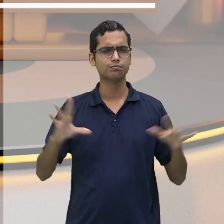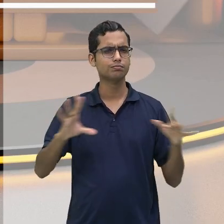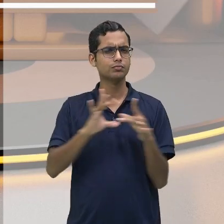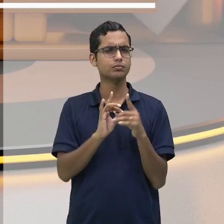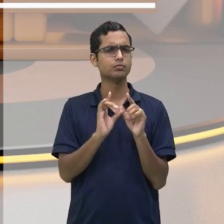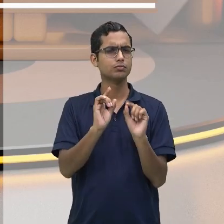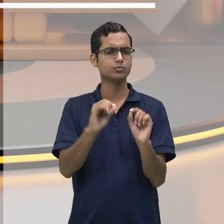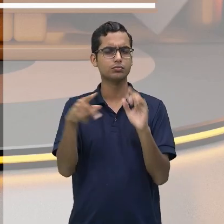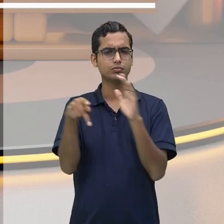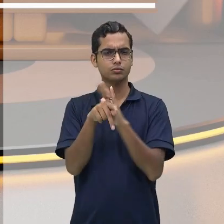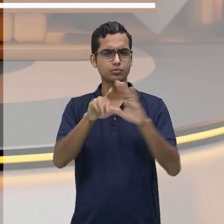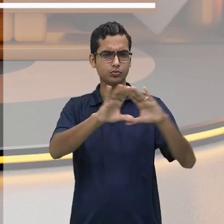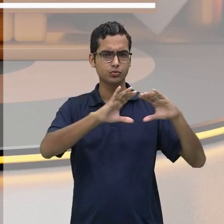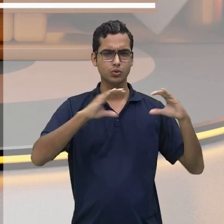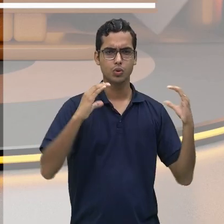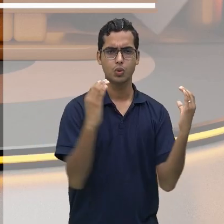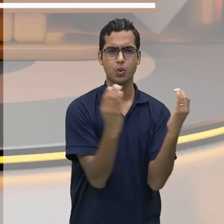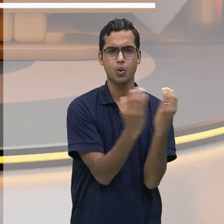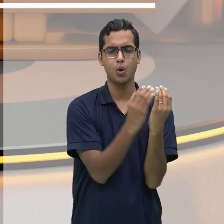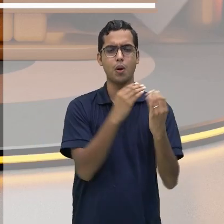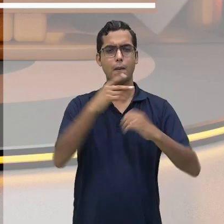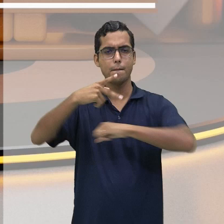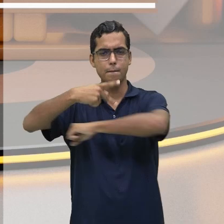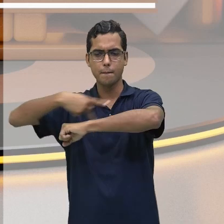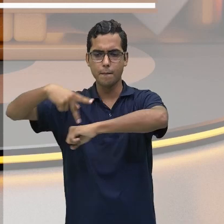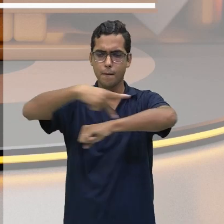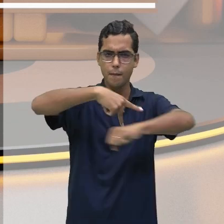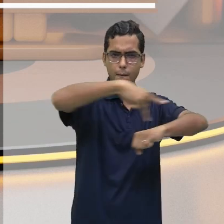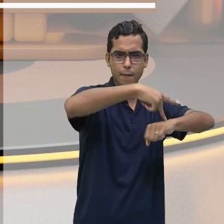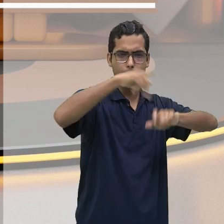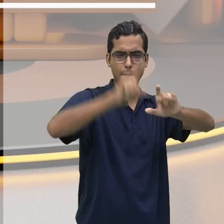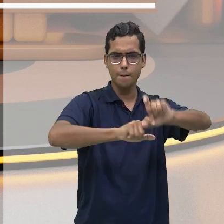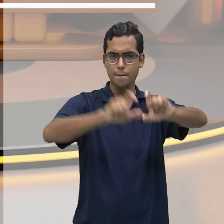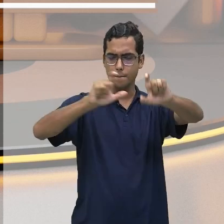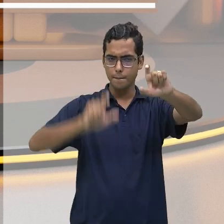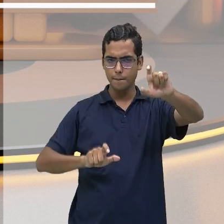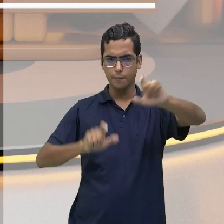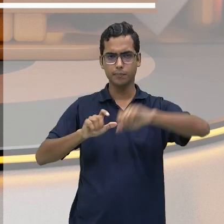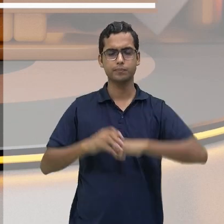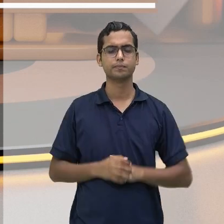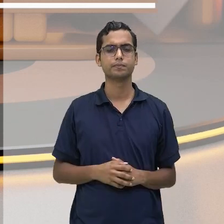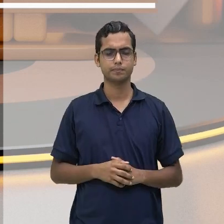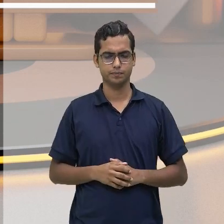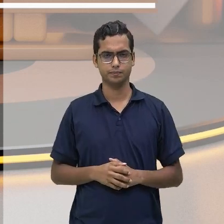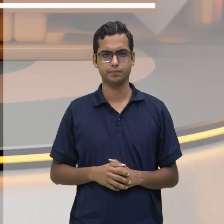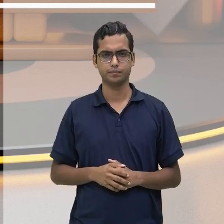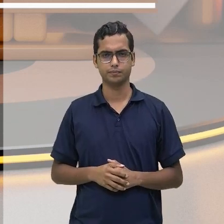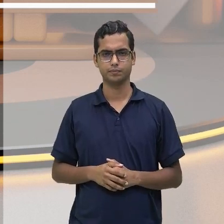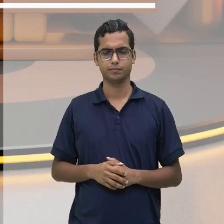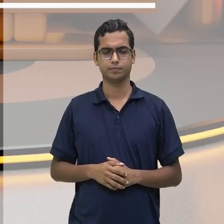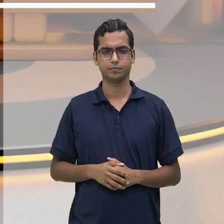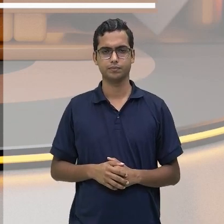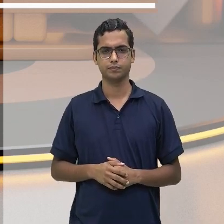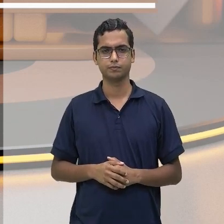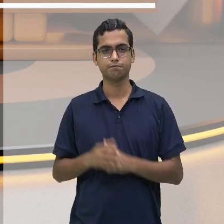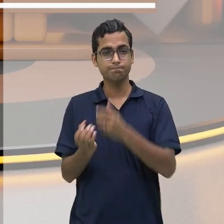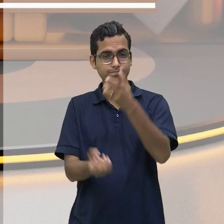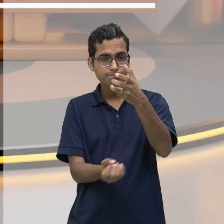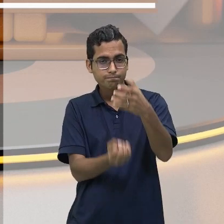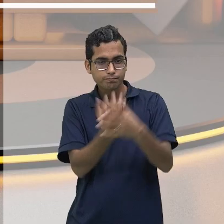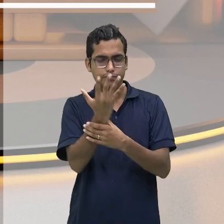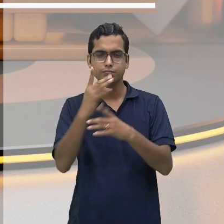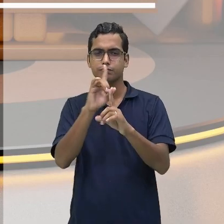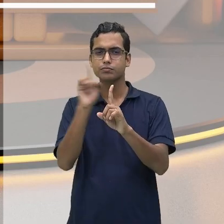A Comunidade dos Estados Independentes, que acabou vindo ali principalmente com o